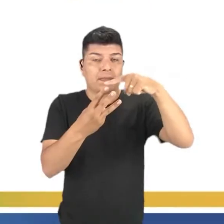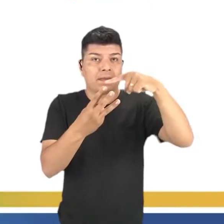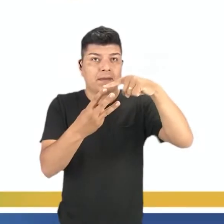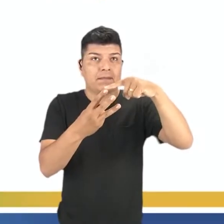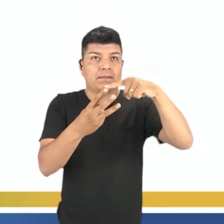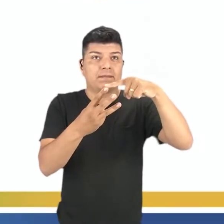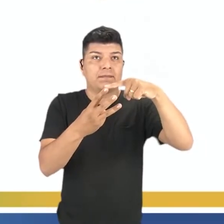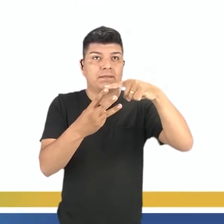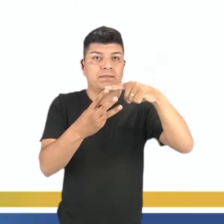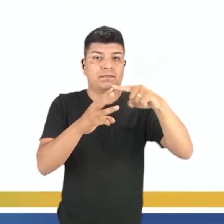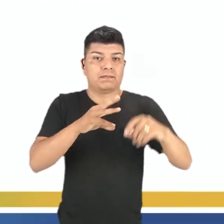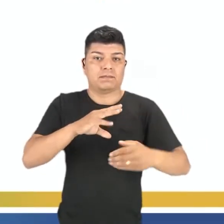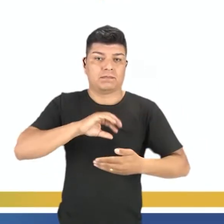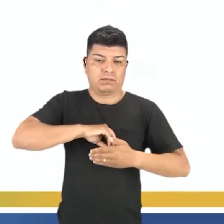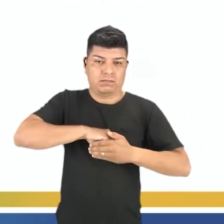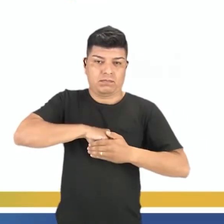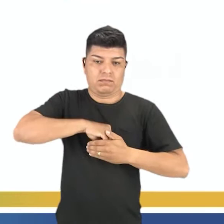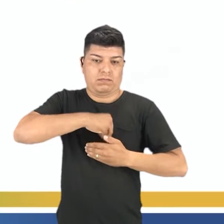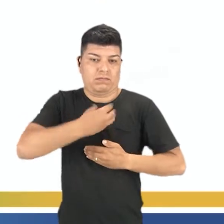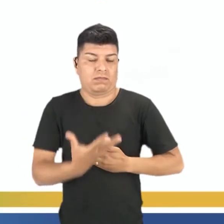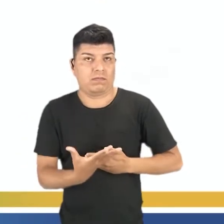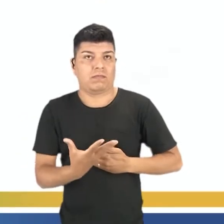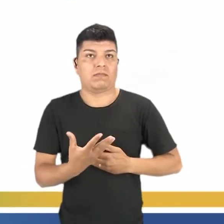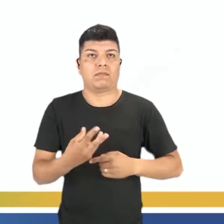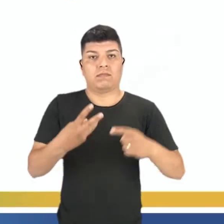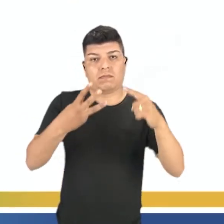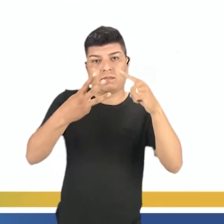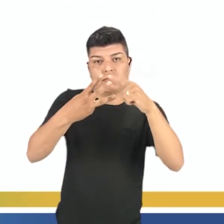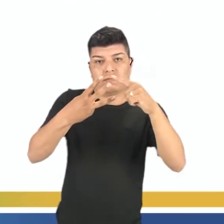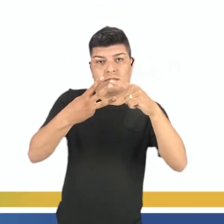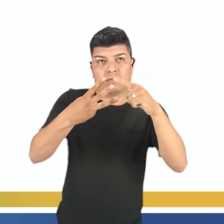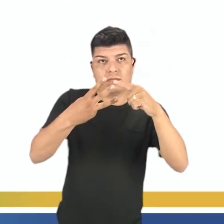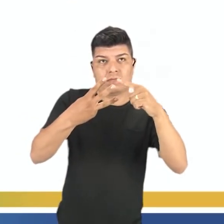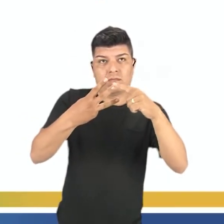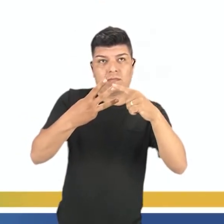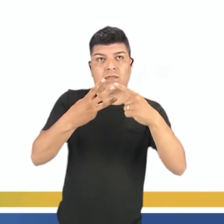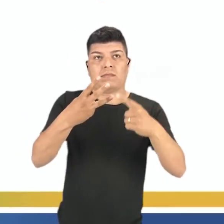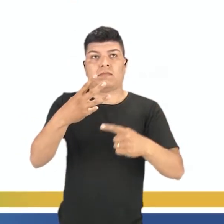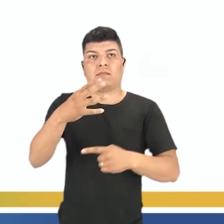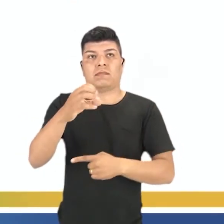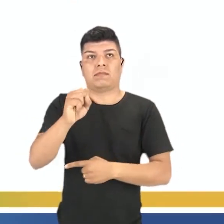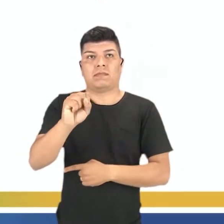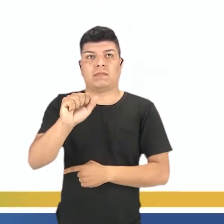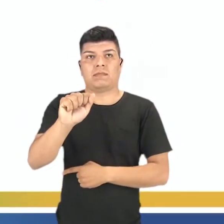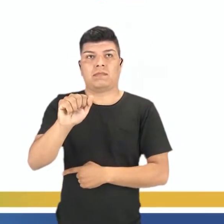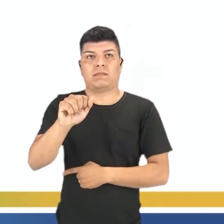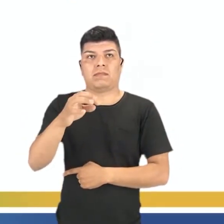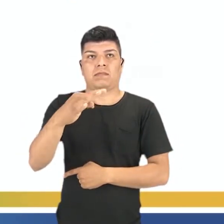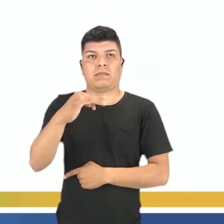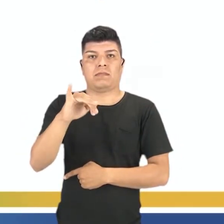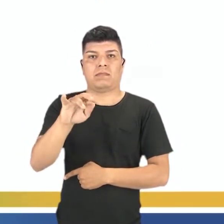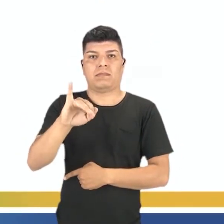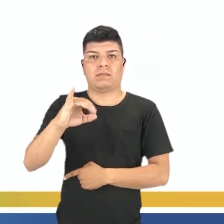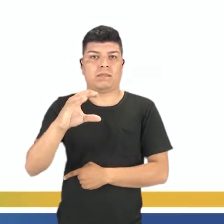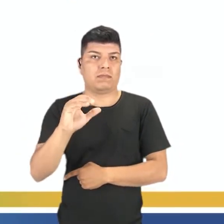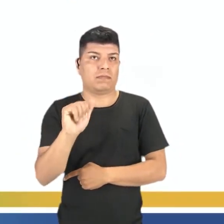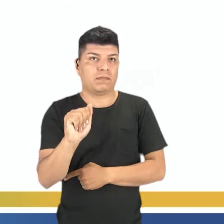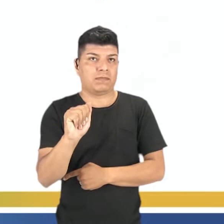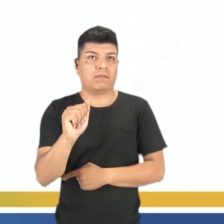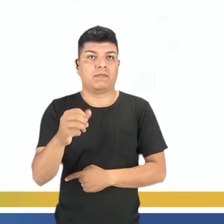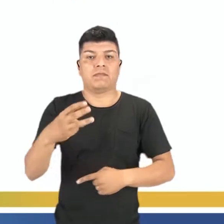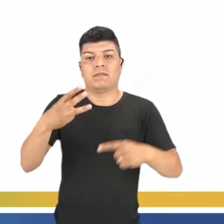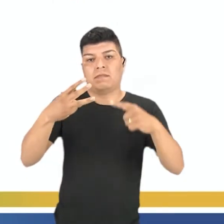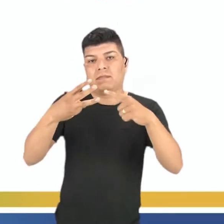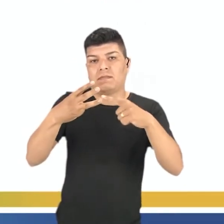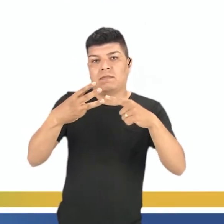vertente lírica, a vertente satírica e a vertente épica. No momento lá atrás, nas